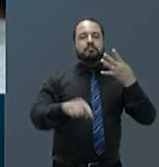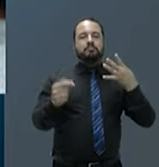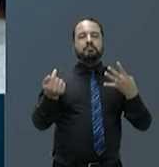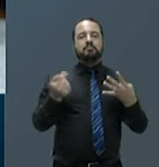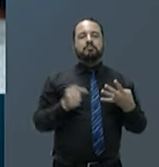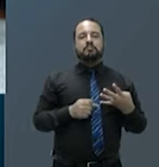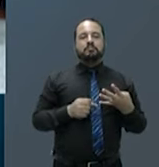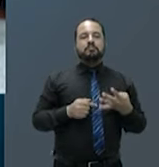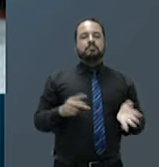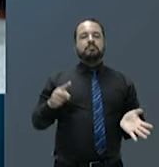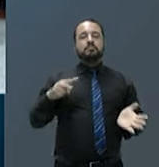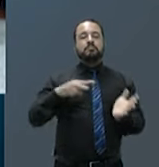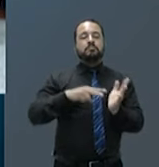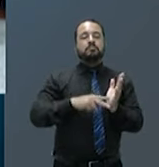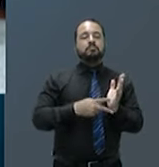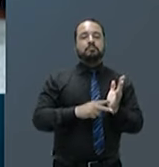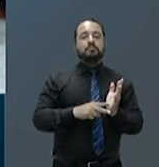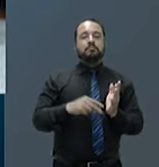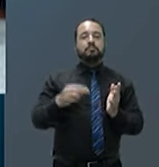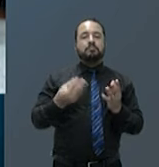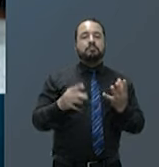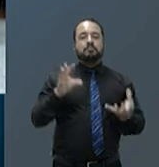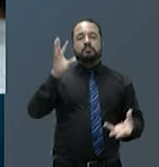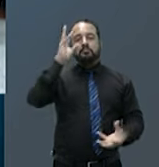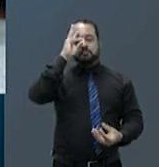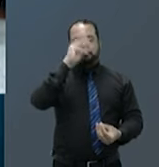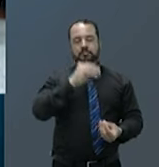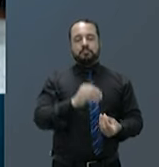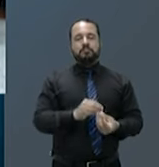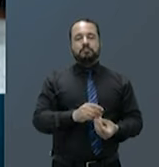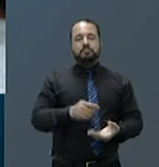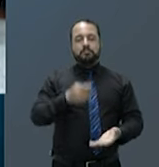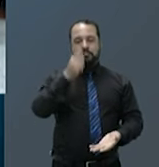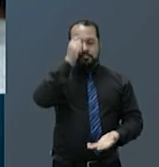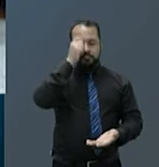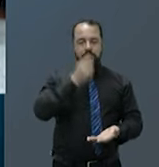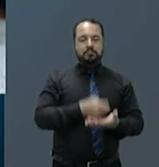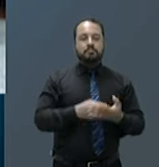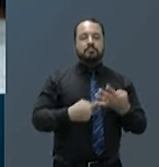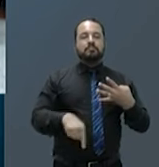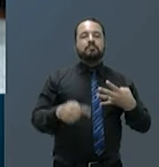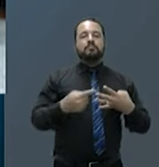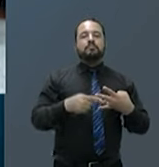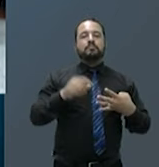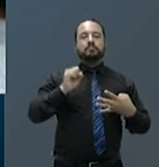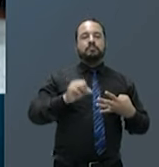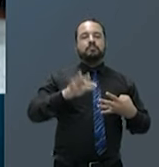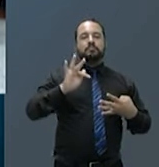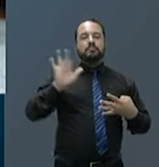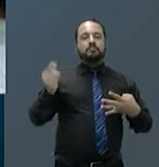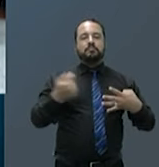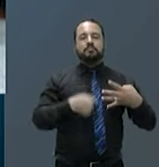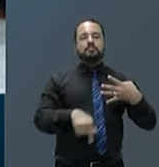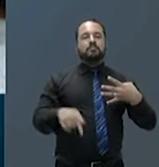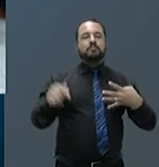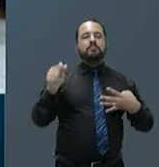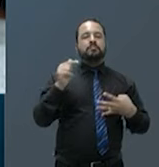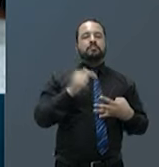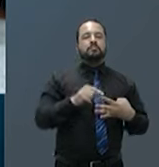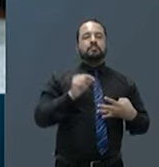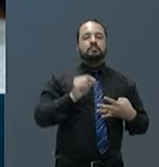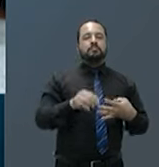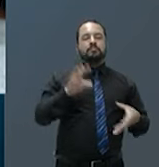a conclusão do STF, podendo as partes perante a Corte Suprema a revisitação de sua